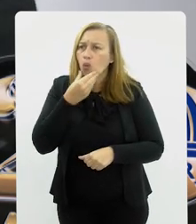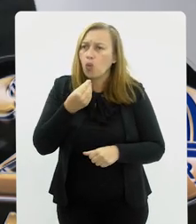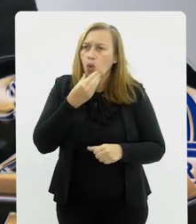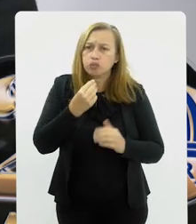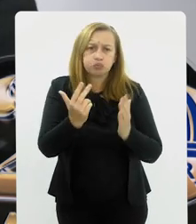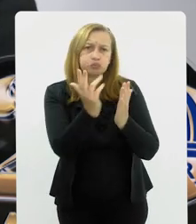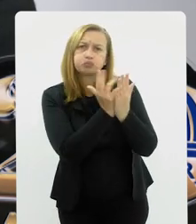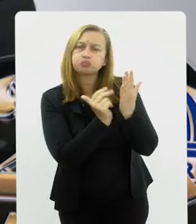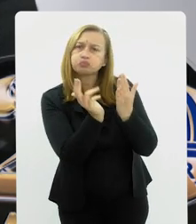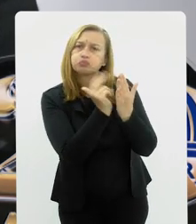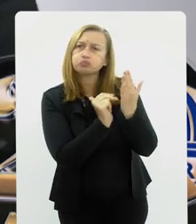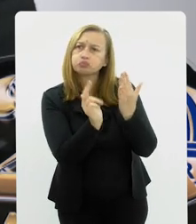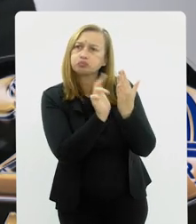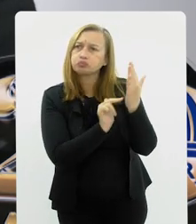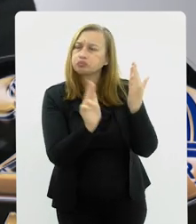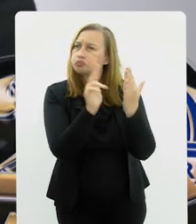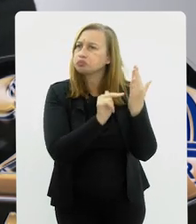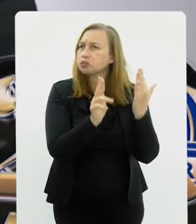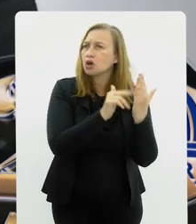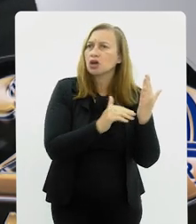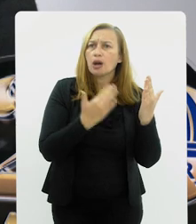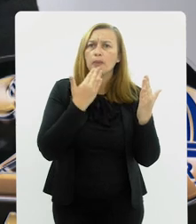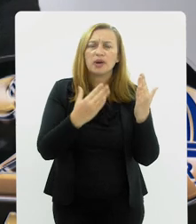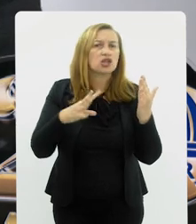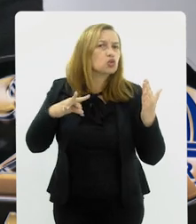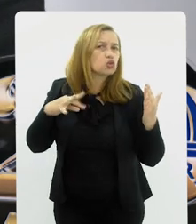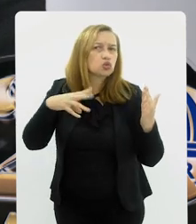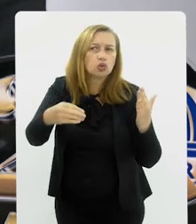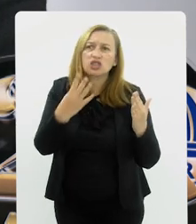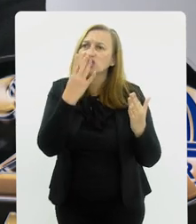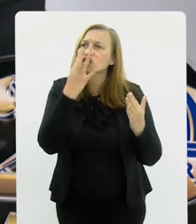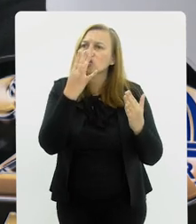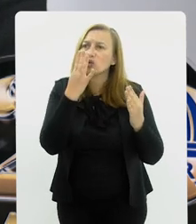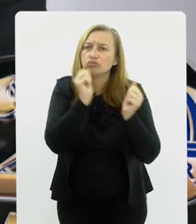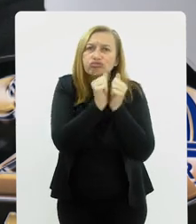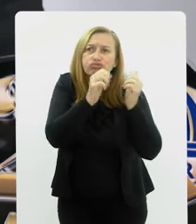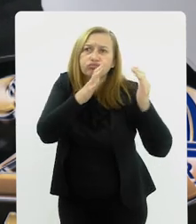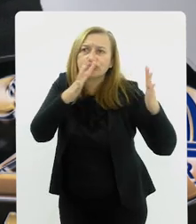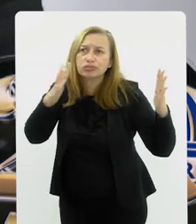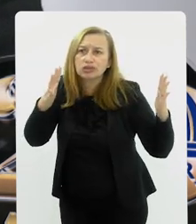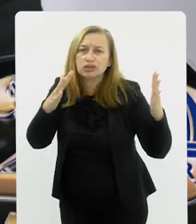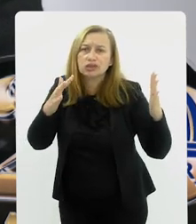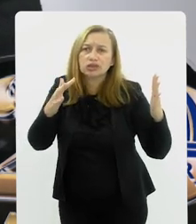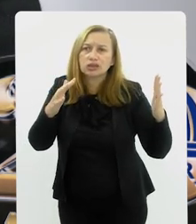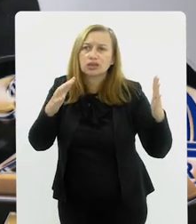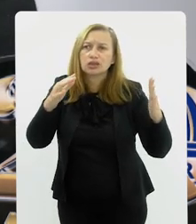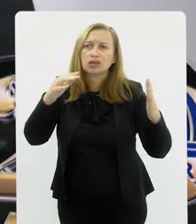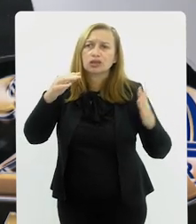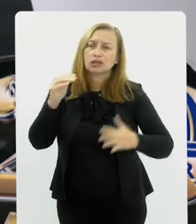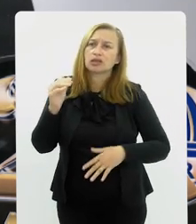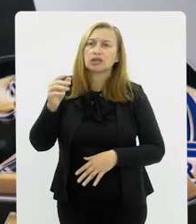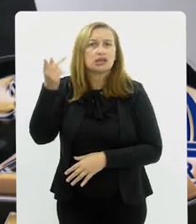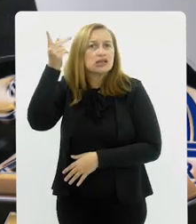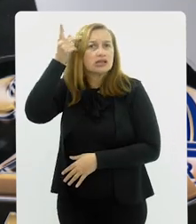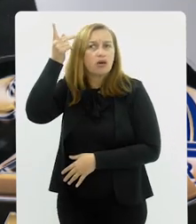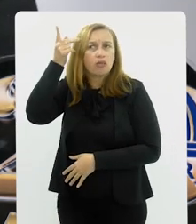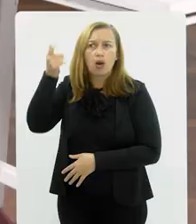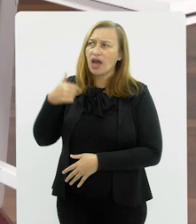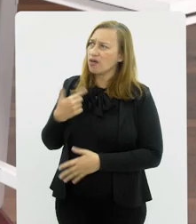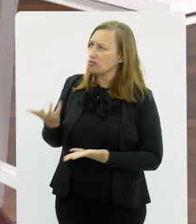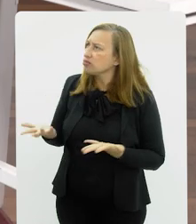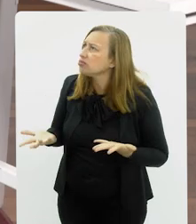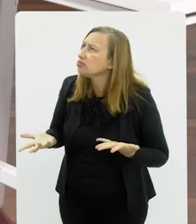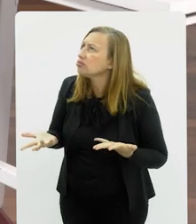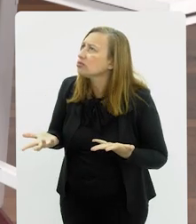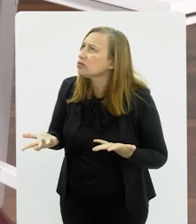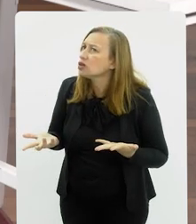pegou o projeto e disse, aqui eu vou usar isso. Não, ele de cara já pediu todas as cores fluorescentes do mercado de São Paulo. Eu lembro, você subiu bravo